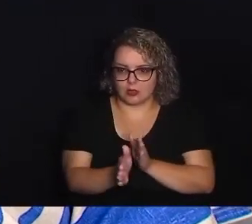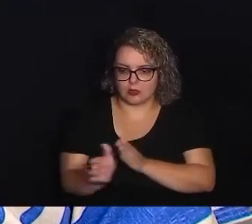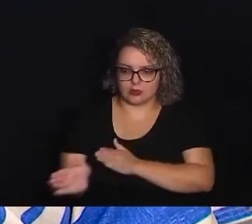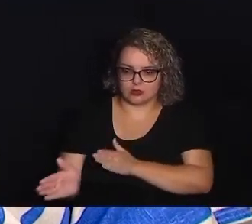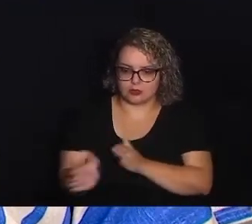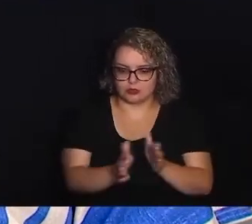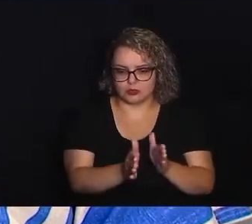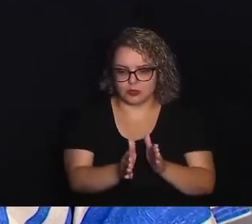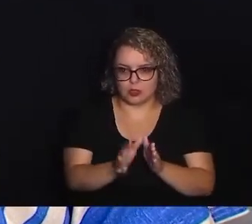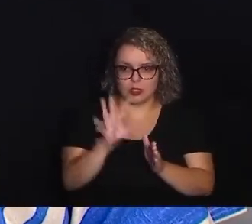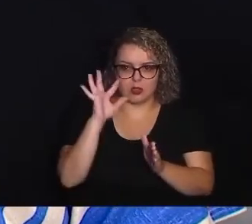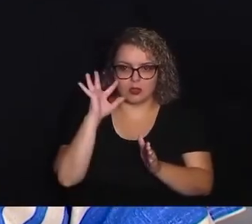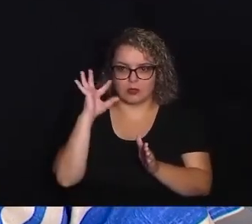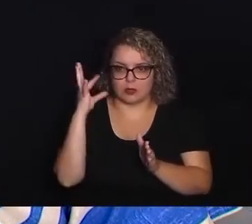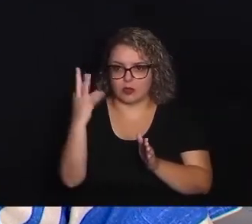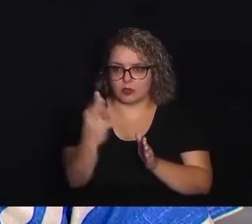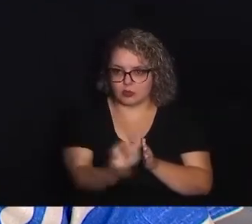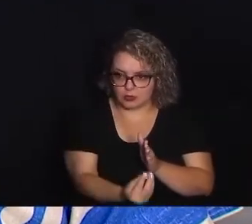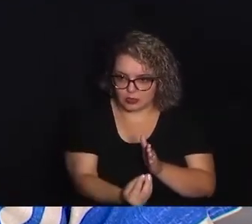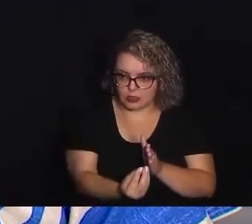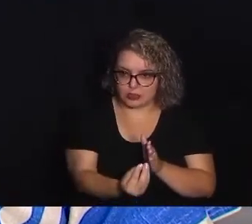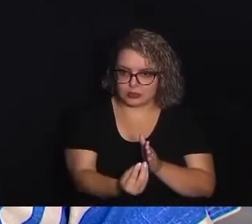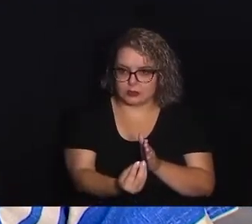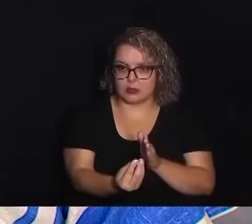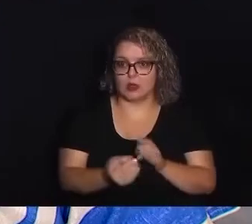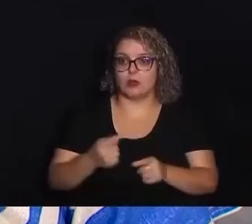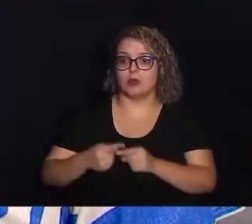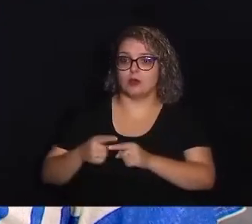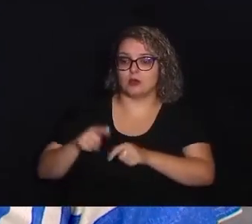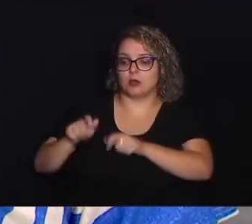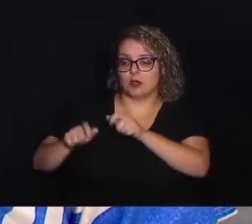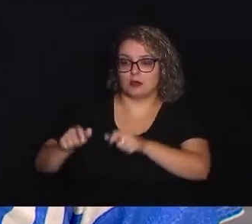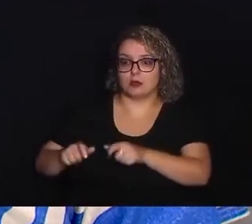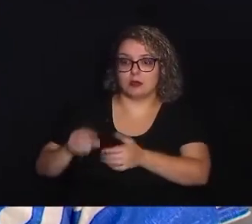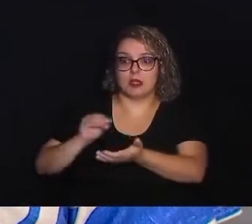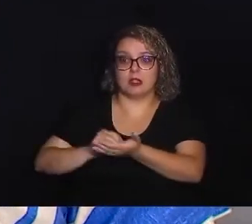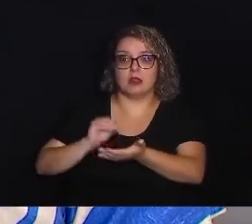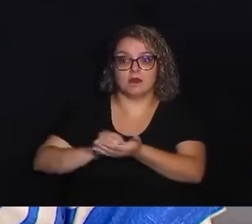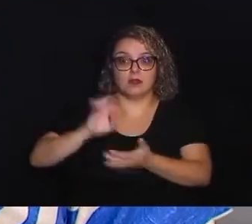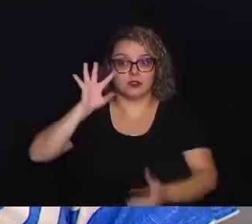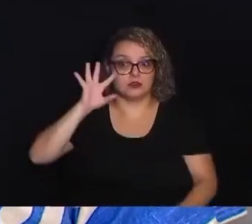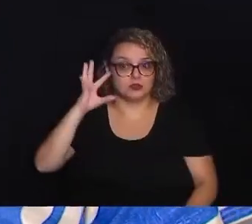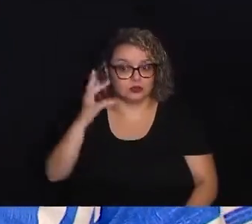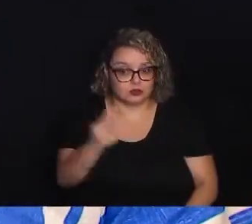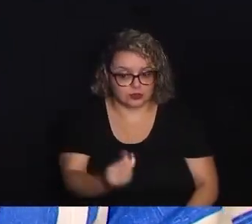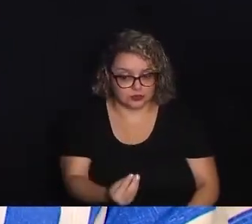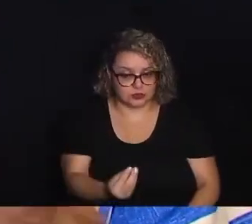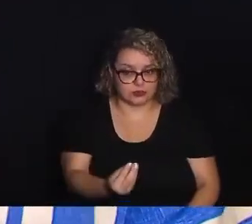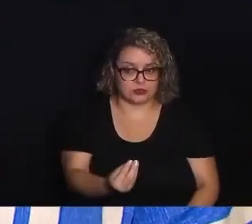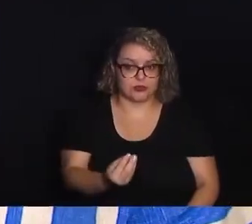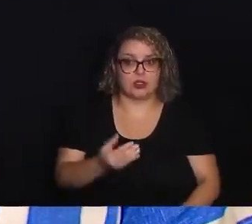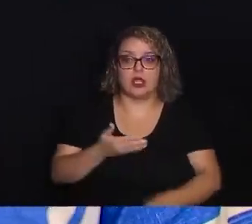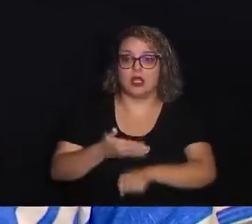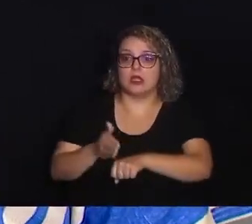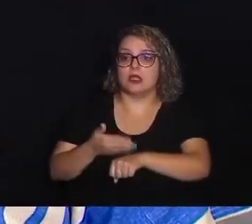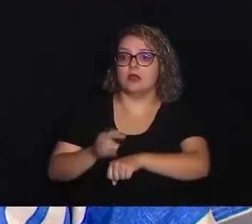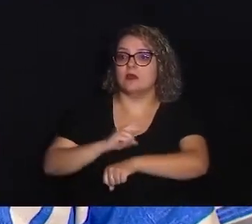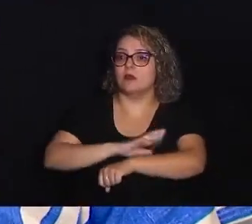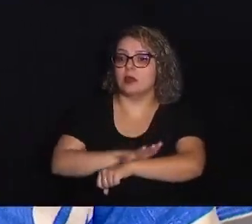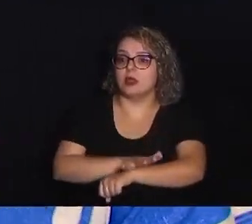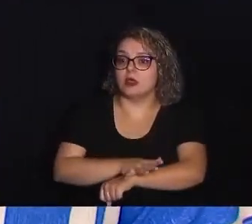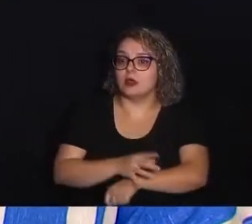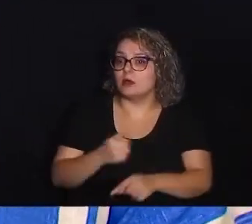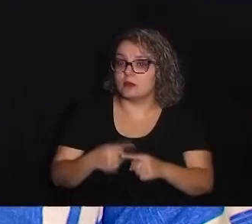e um caminho que atingisse o conhecimento porque as pessoas pela falta de conhecimento ela